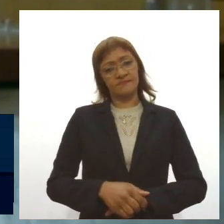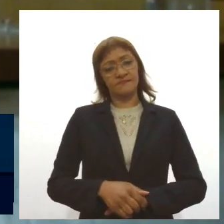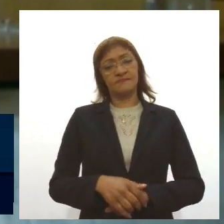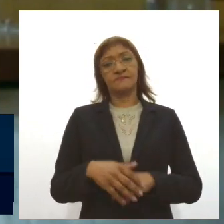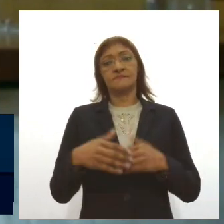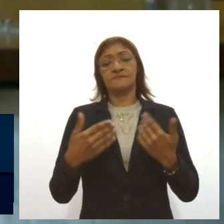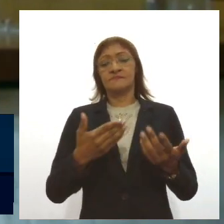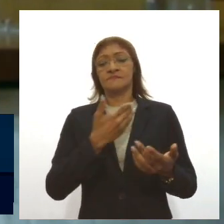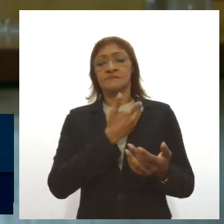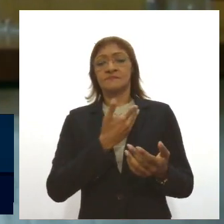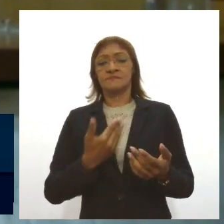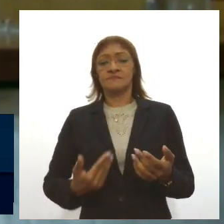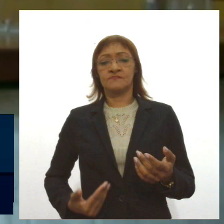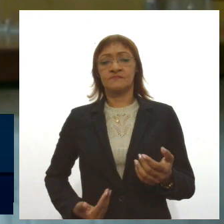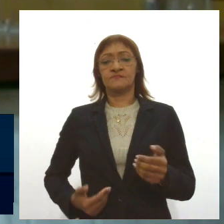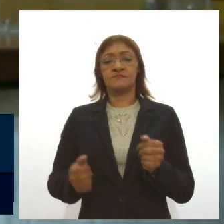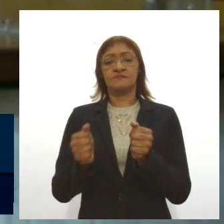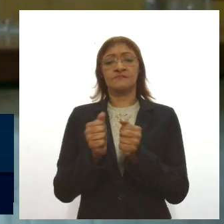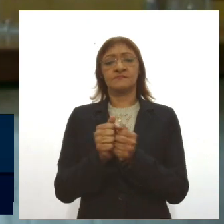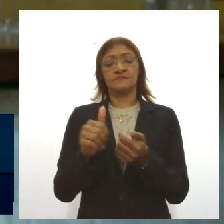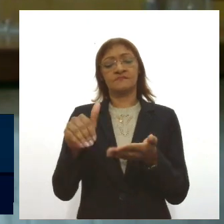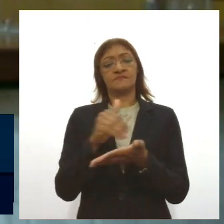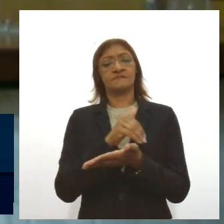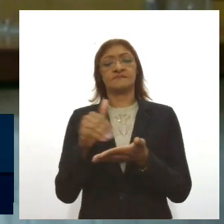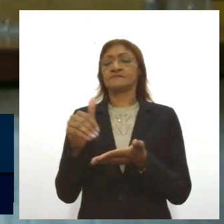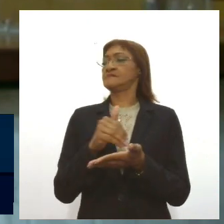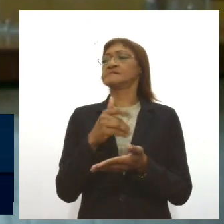governo do Estado, através da Secretaria de Estado da Saúde,